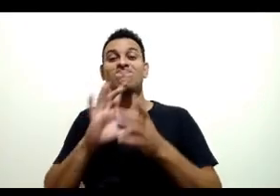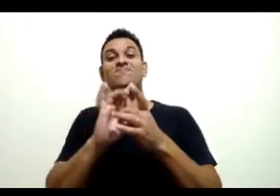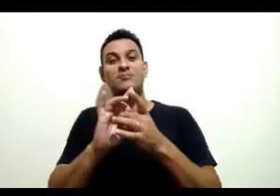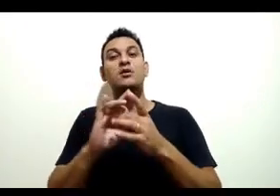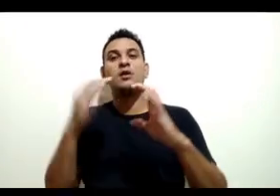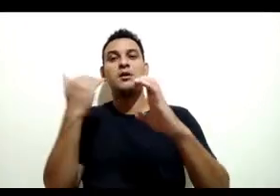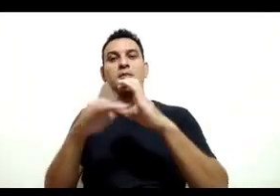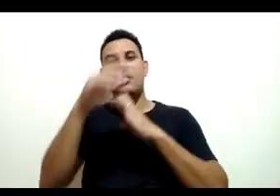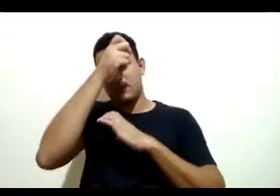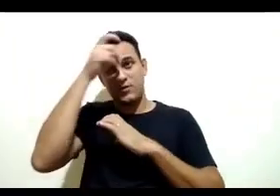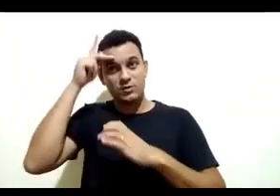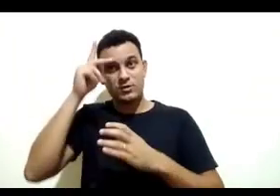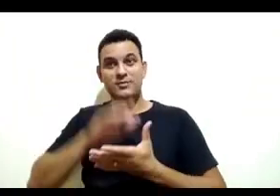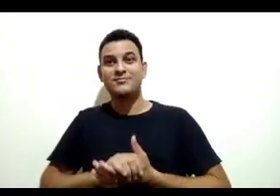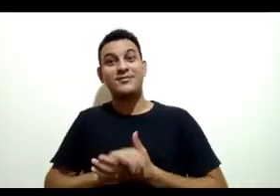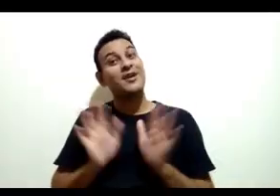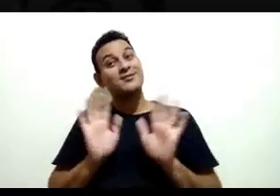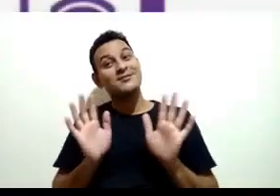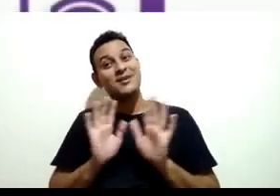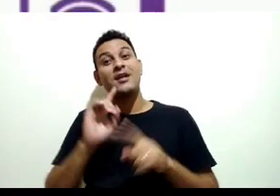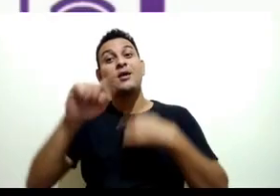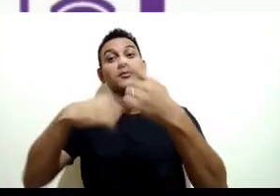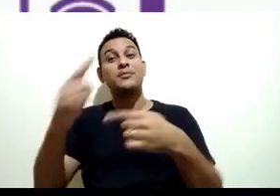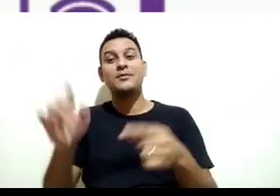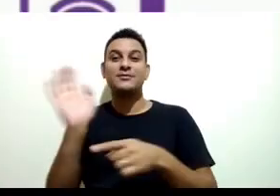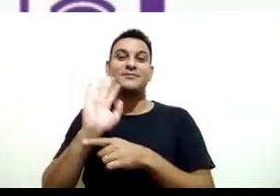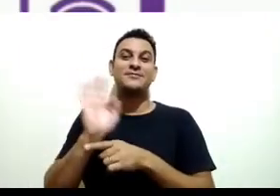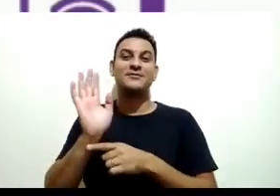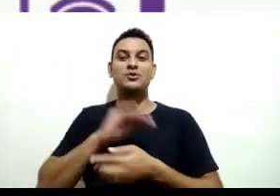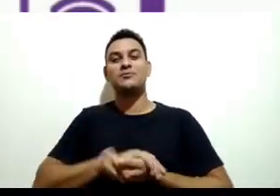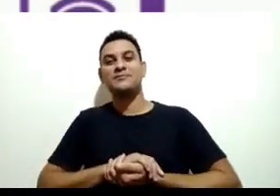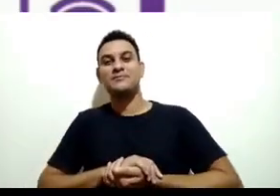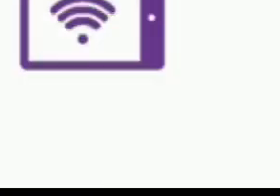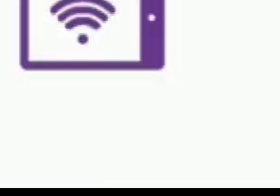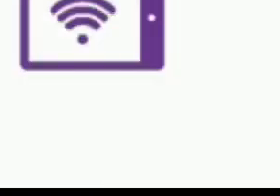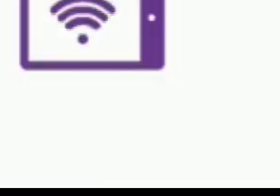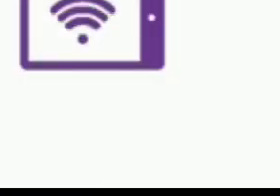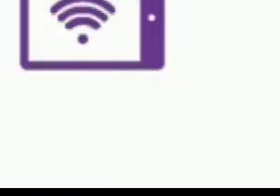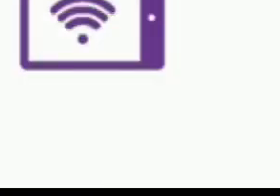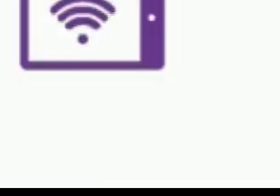conectado com a sua conta institucional. É isso, até o próximo tutorial.